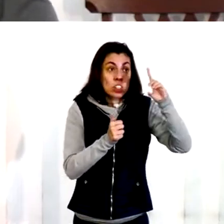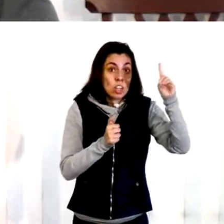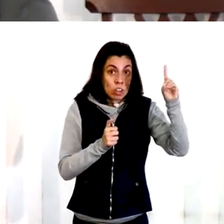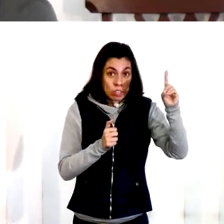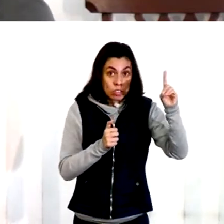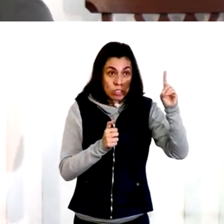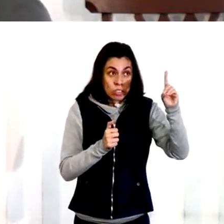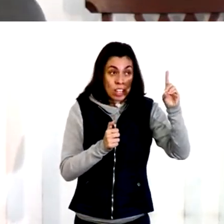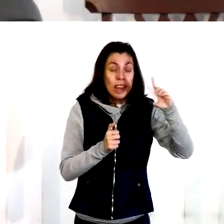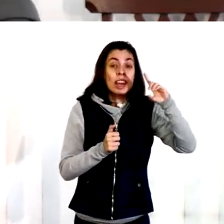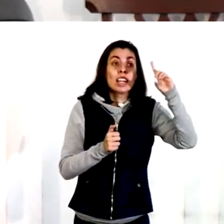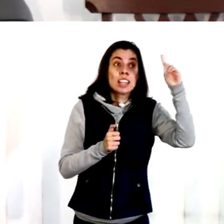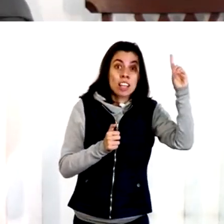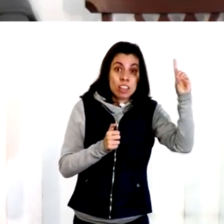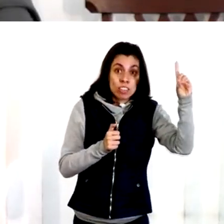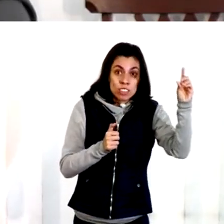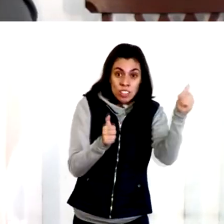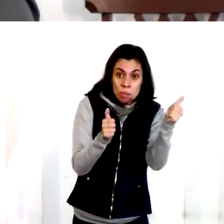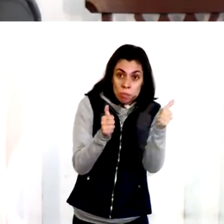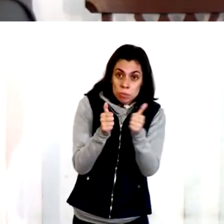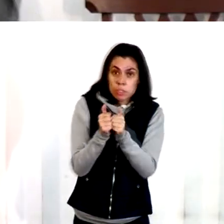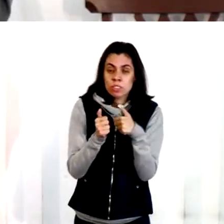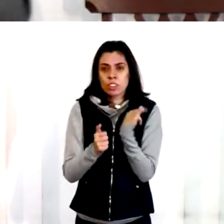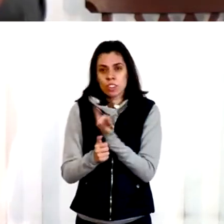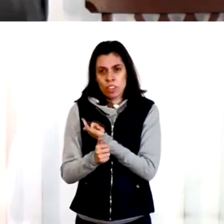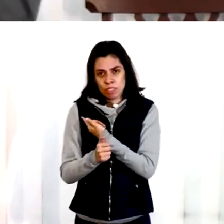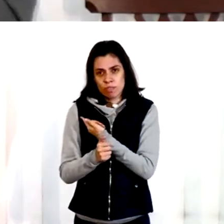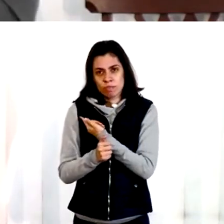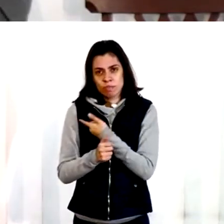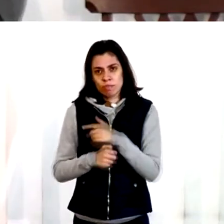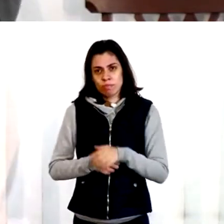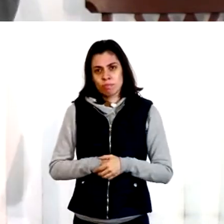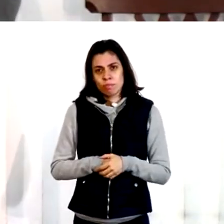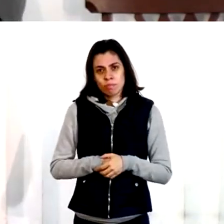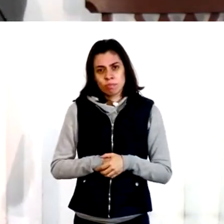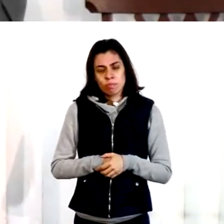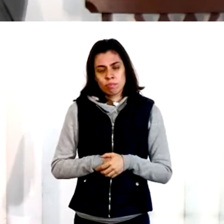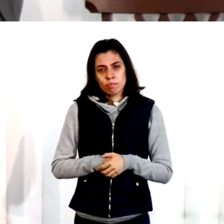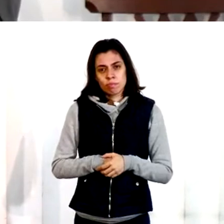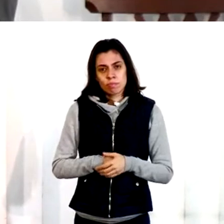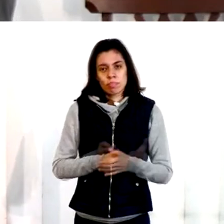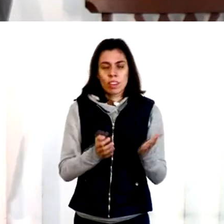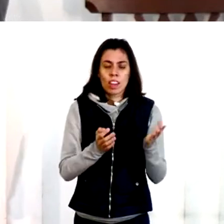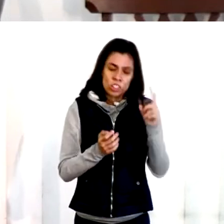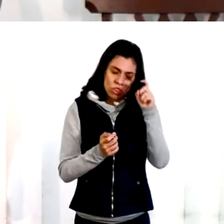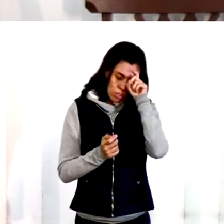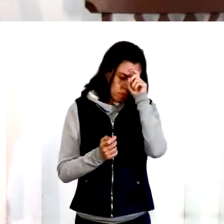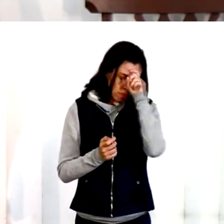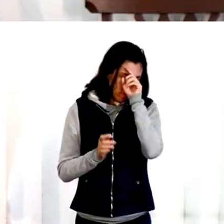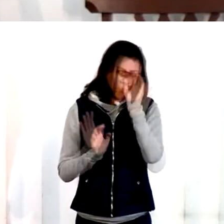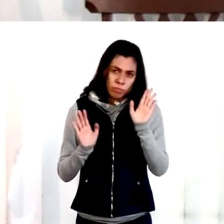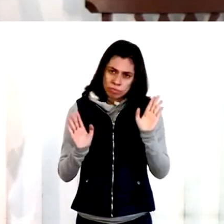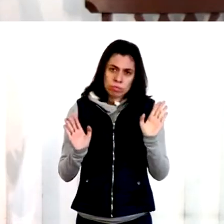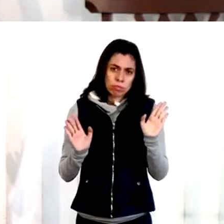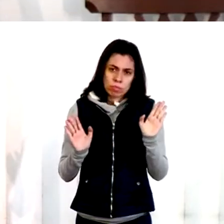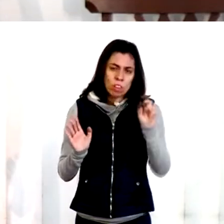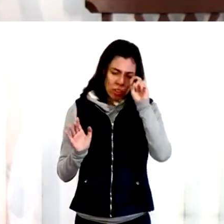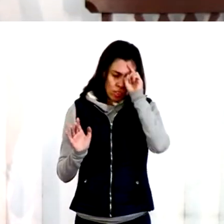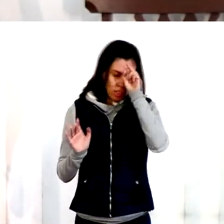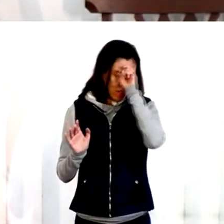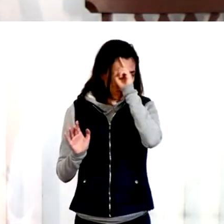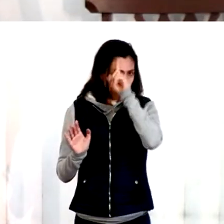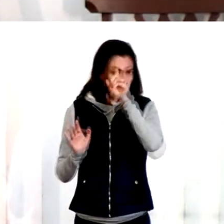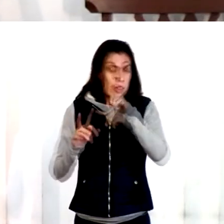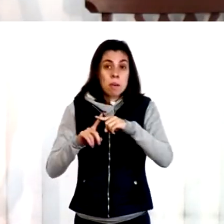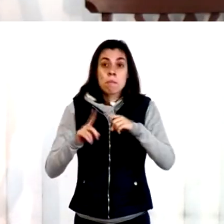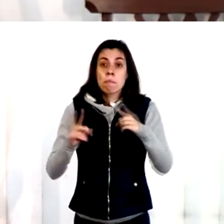Nem sempre isso é fácil, eu sei que não é. Mas é por isso que a palavra de Deus está aqui, para nos ajudar. A palavra de Deus, com